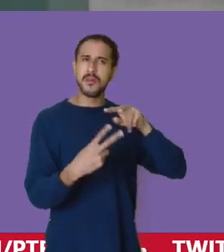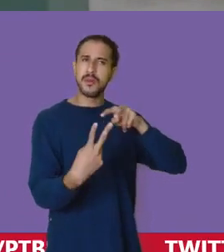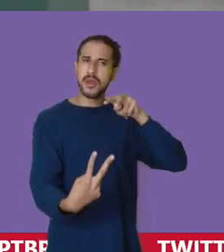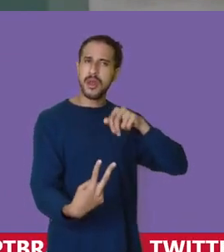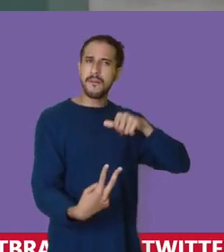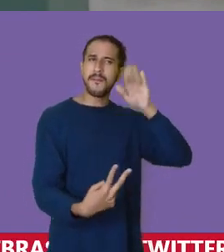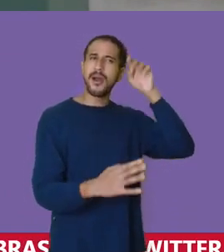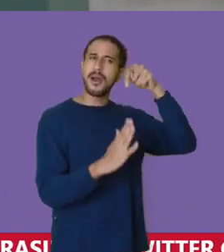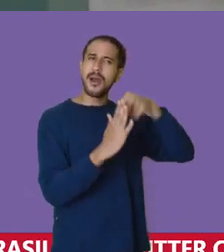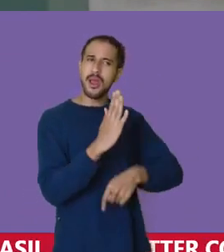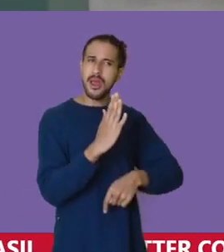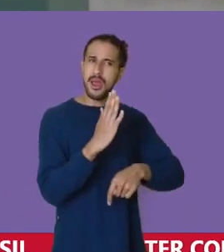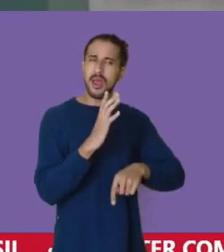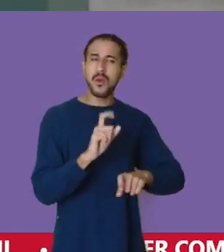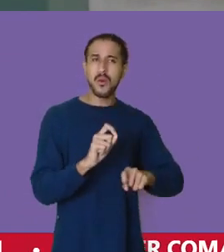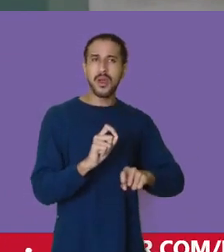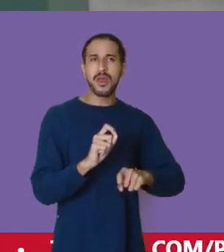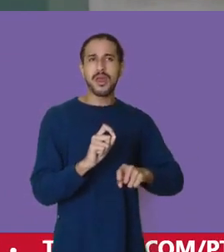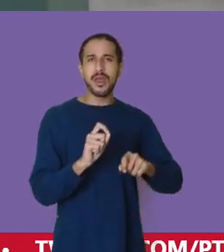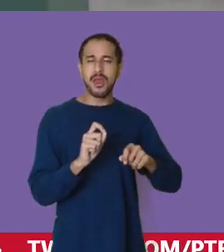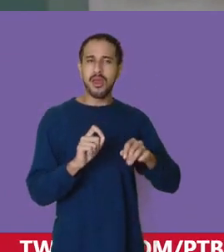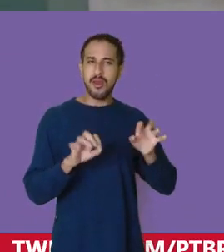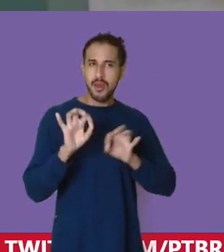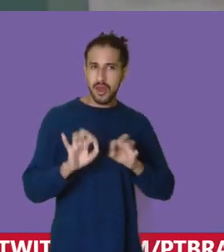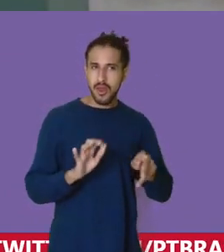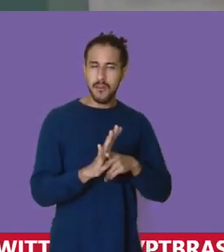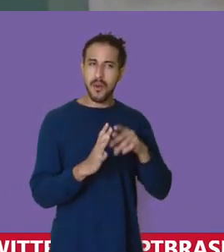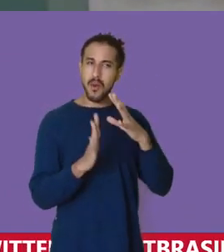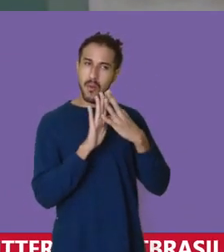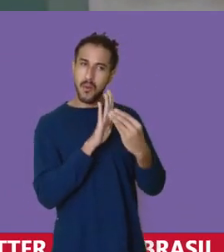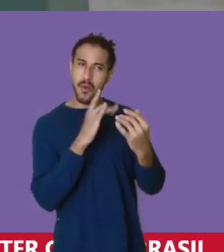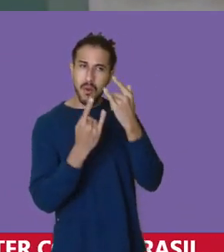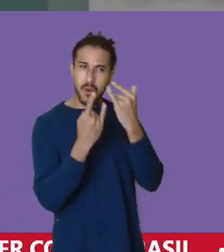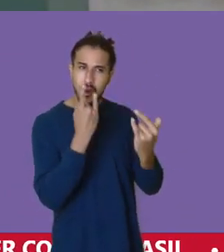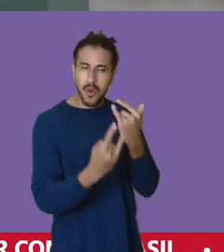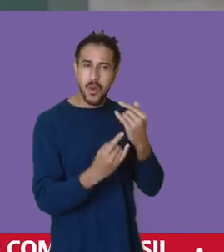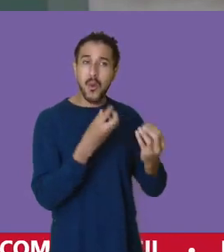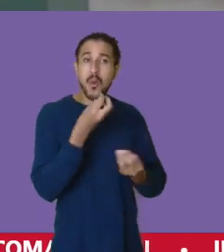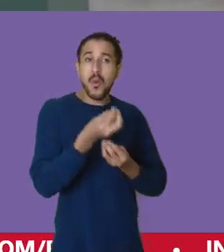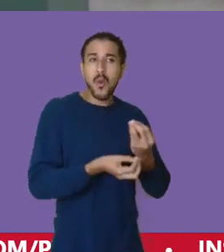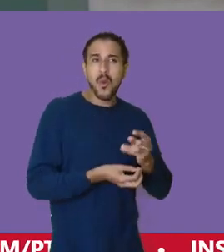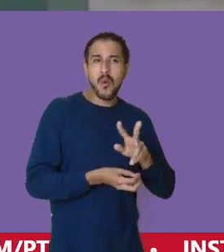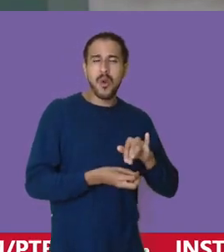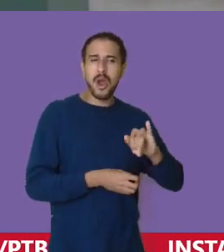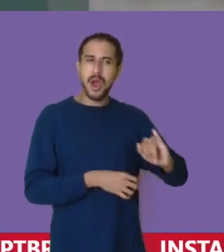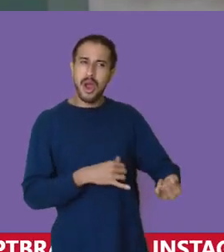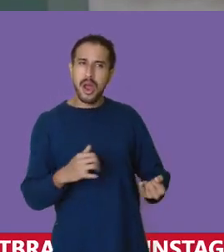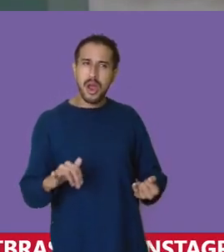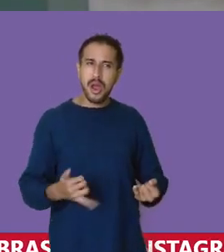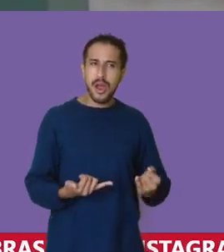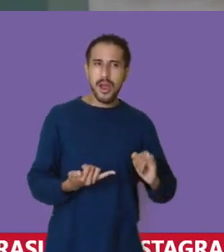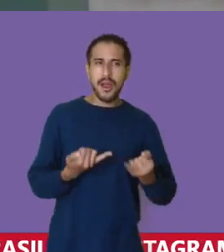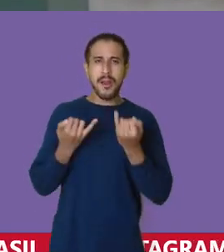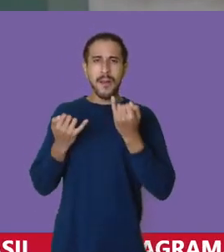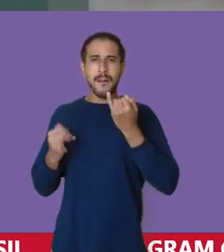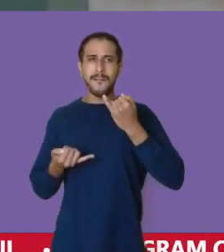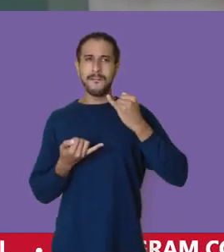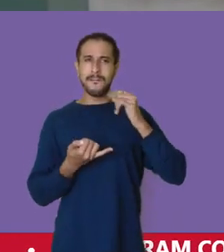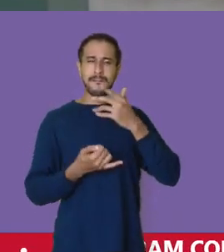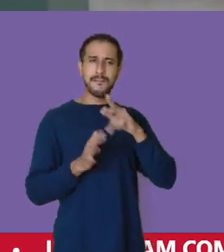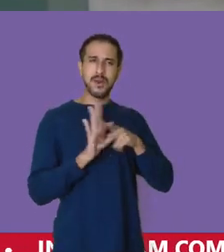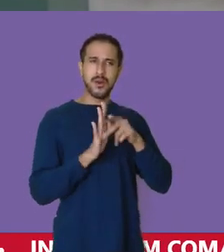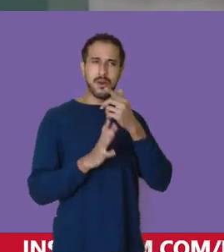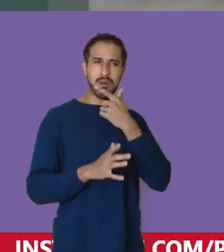mais profunda, que é de uma reorganização do capitalismo e de como ele vai se utilizando e atualizando as dinâmicas